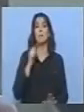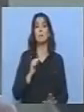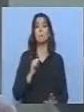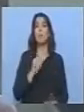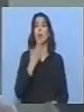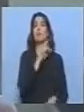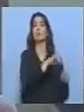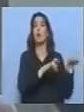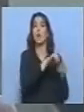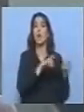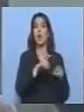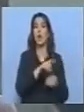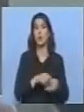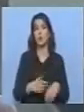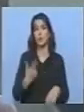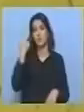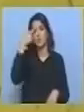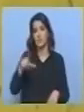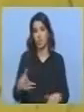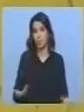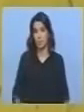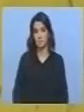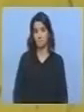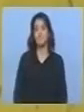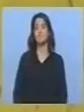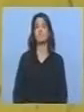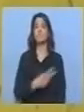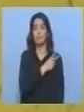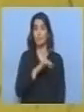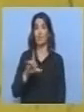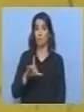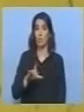recrutamento de estudantes para o primeiro ciclo. A Universidade de Lisboa